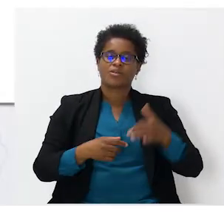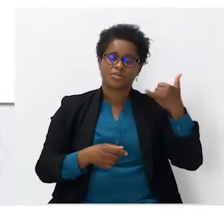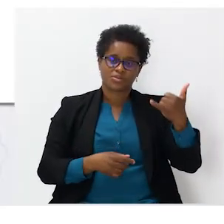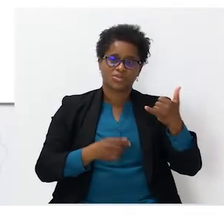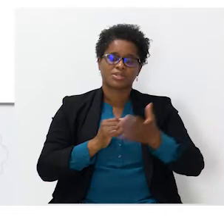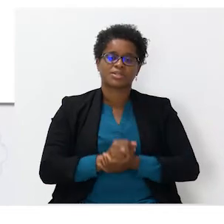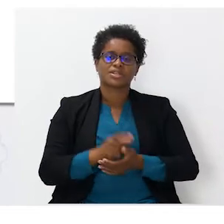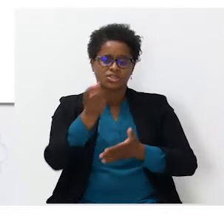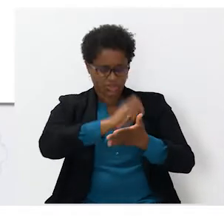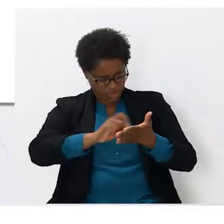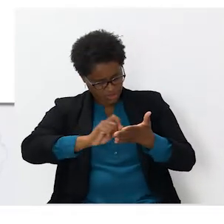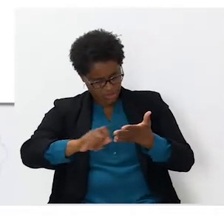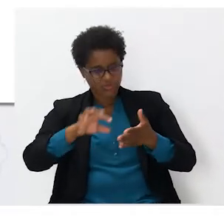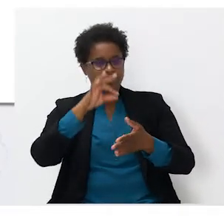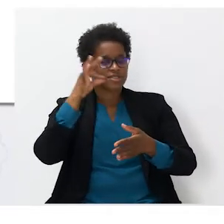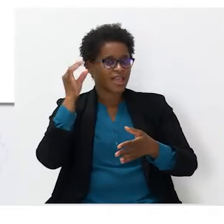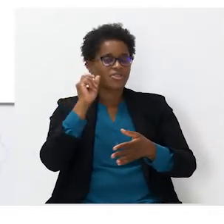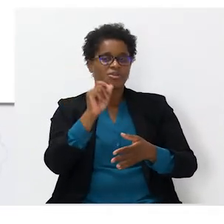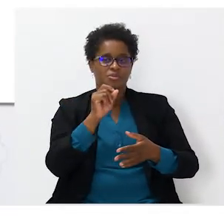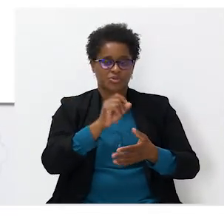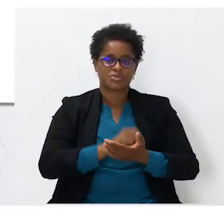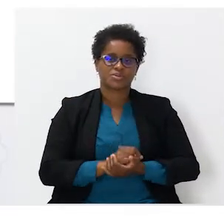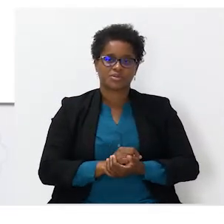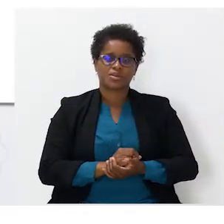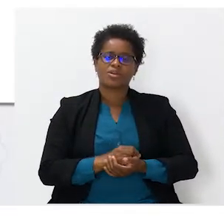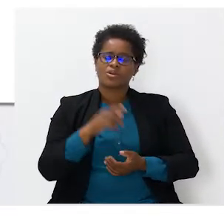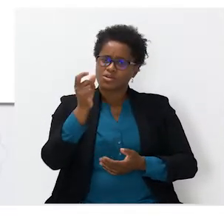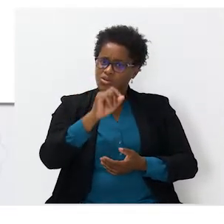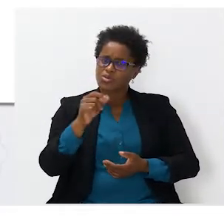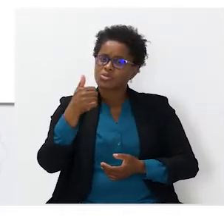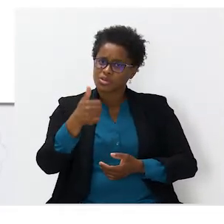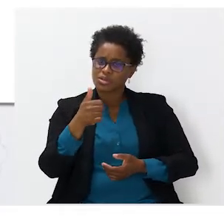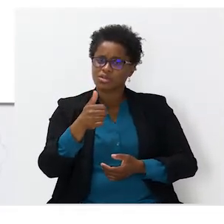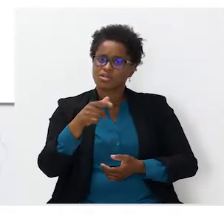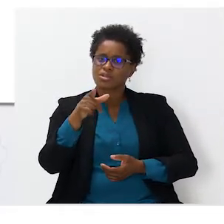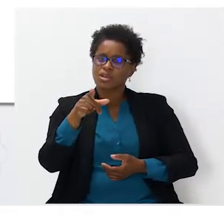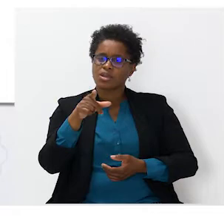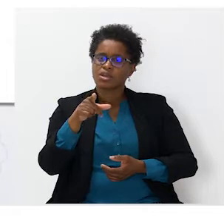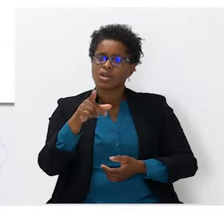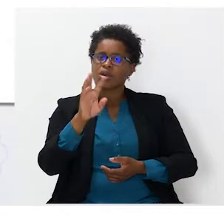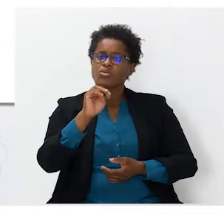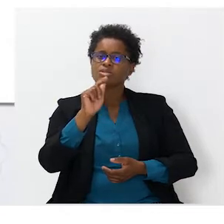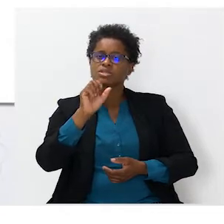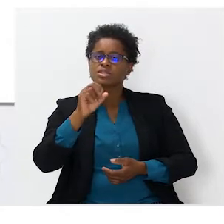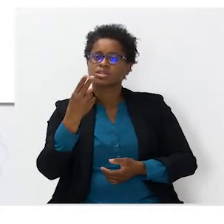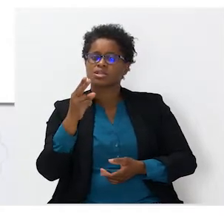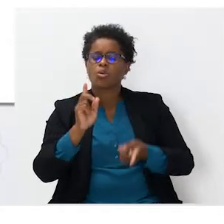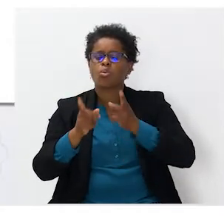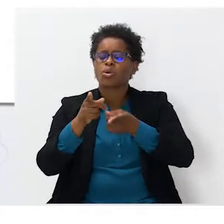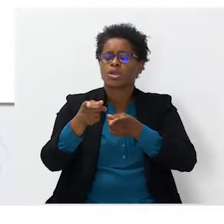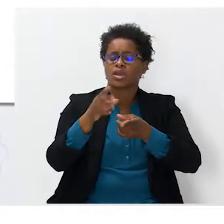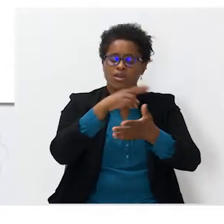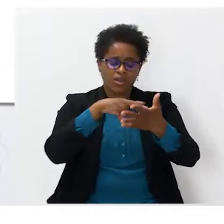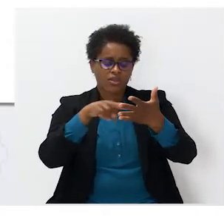2. Escrevam os sinais de pontuação correspondentes aos significados. Vamos ver